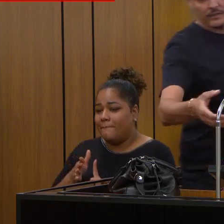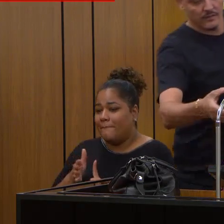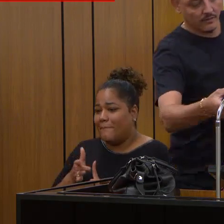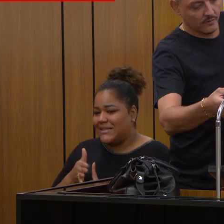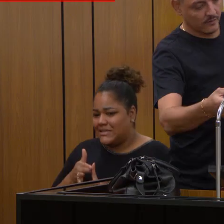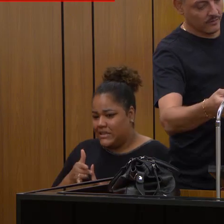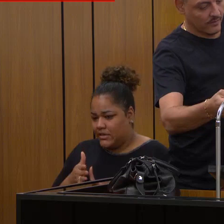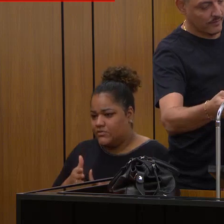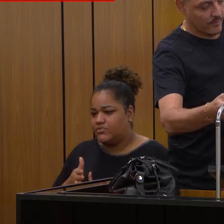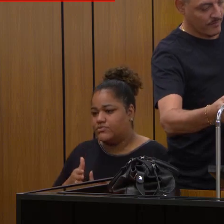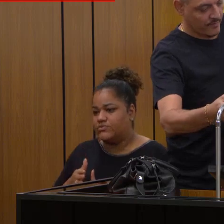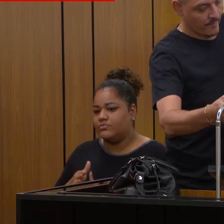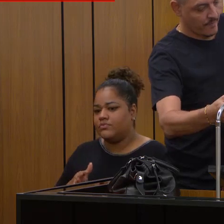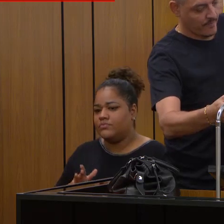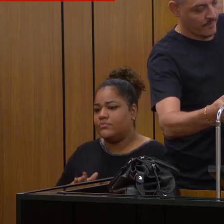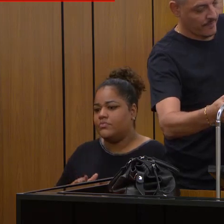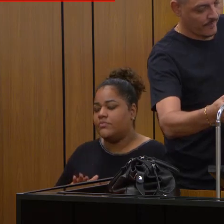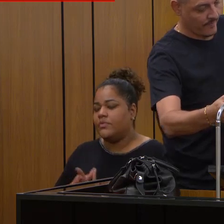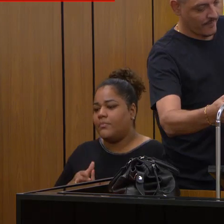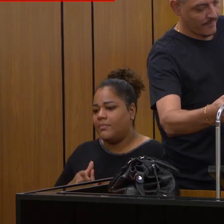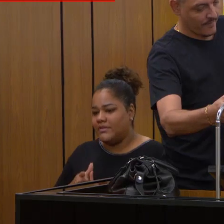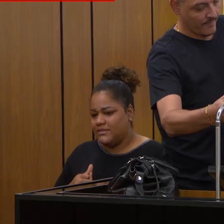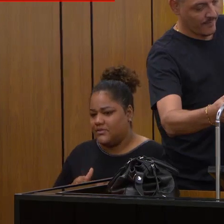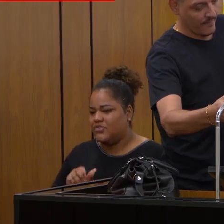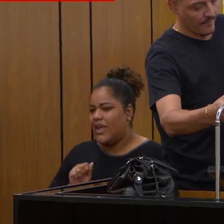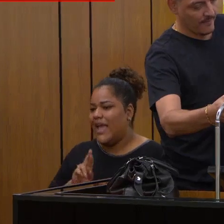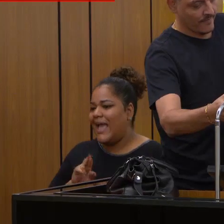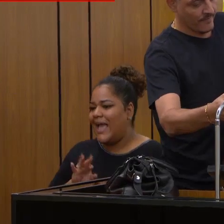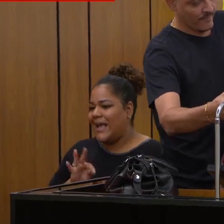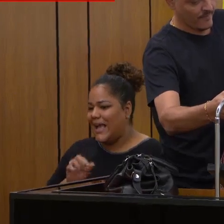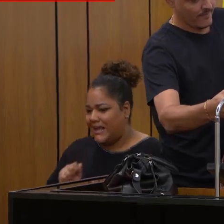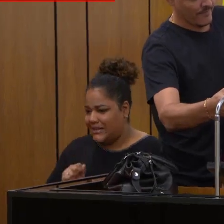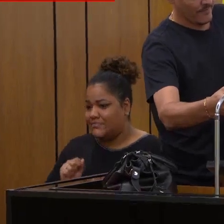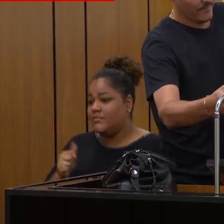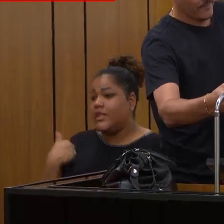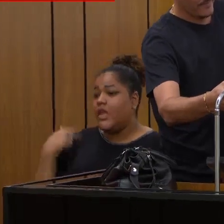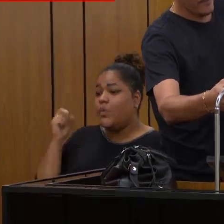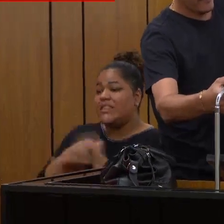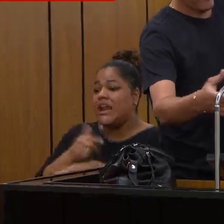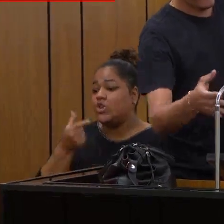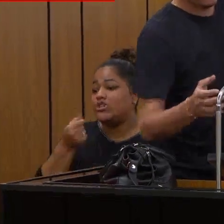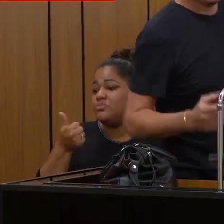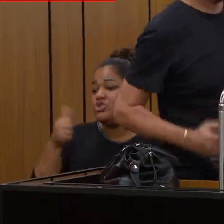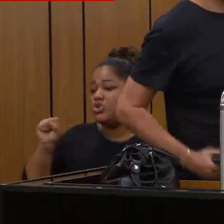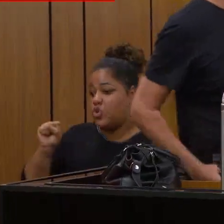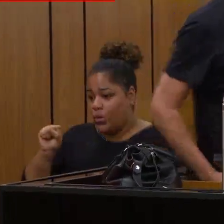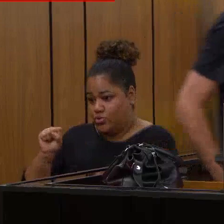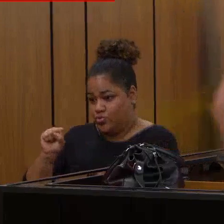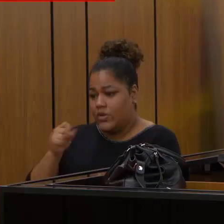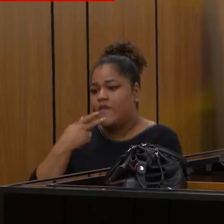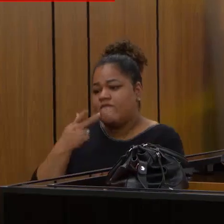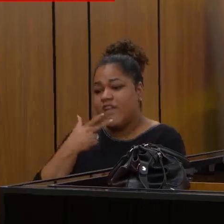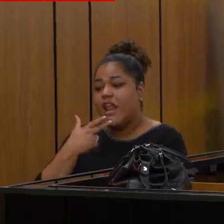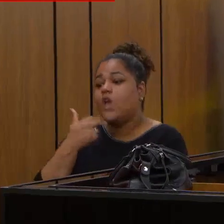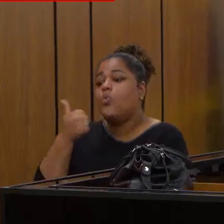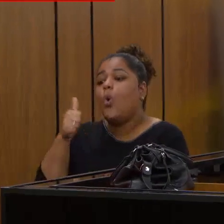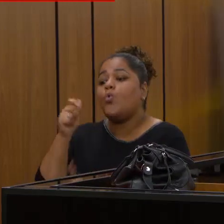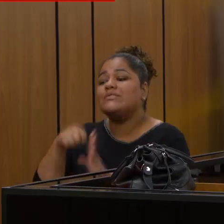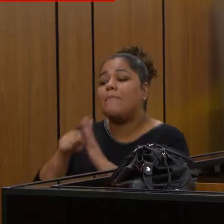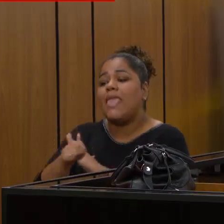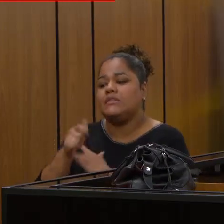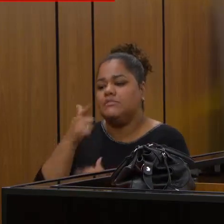que meu tratamento ia no máximo 12 meses 9 meses 12 meses me cobraram 14 chefe de r$